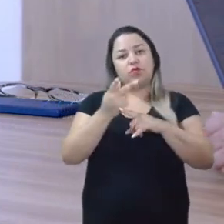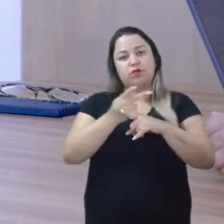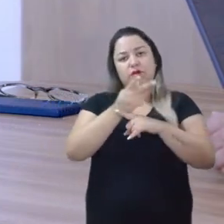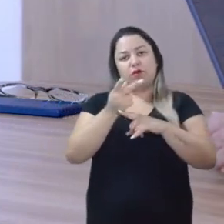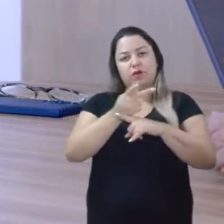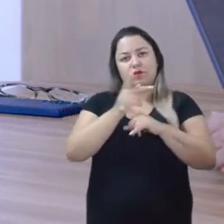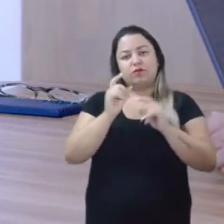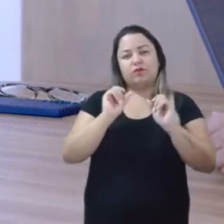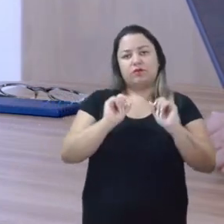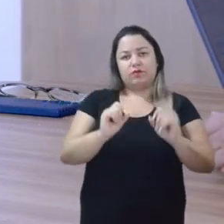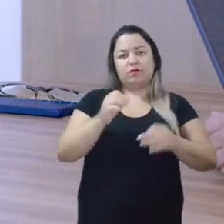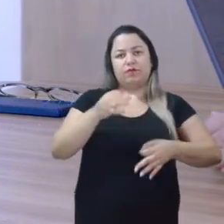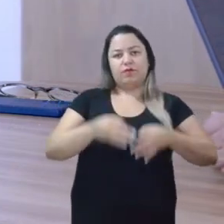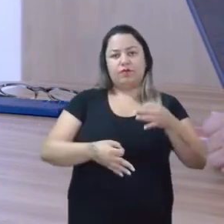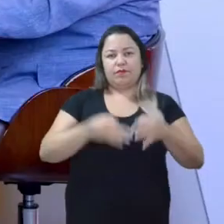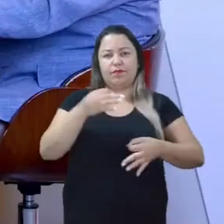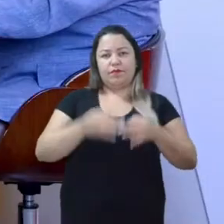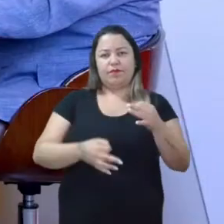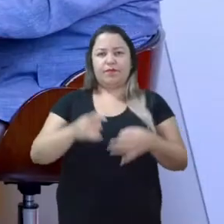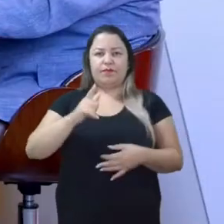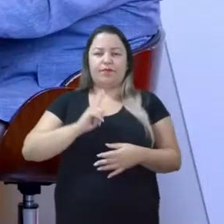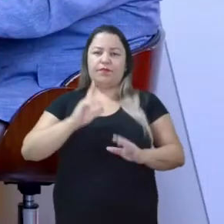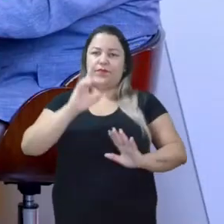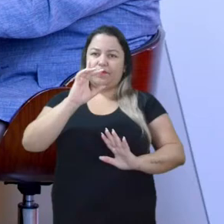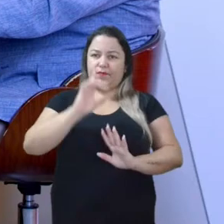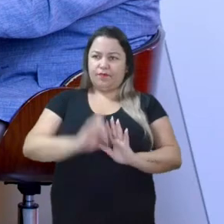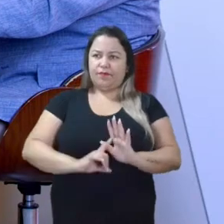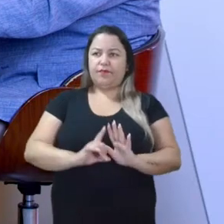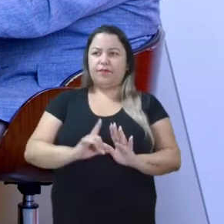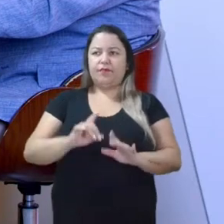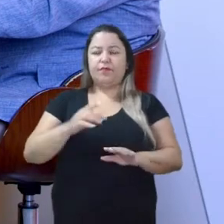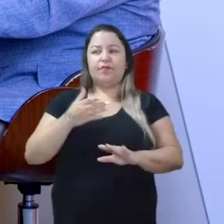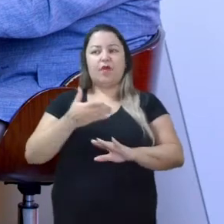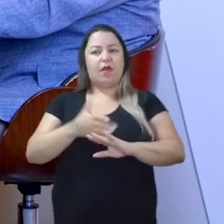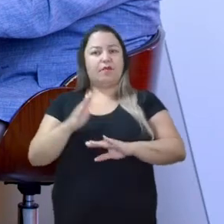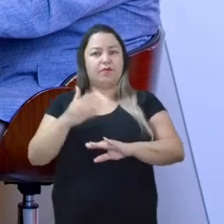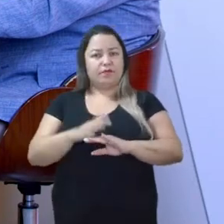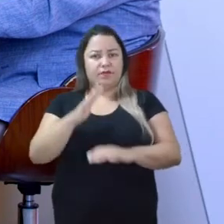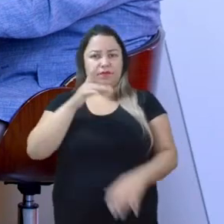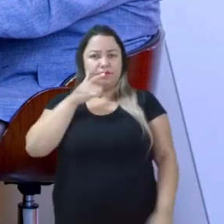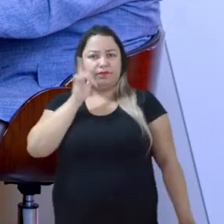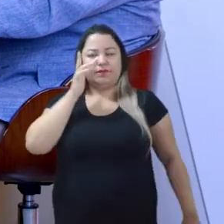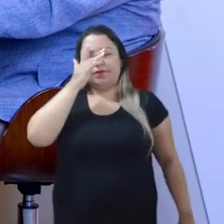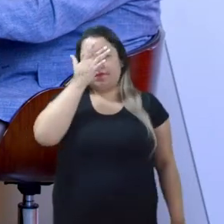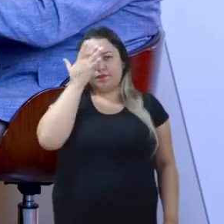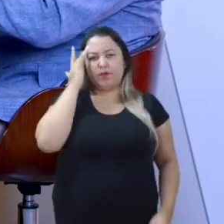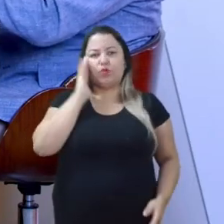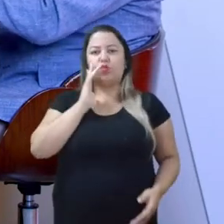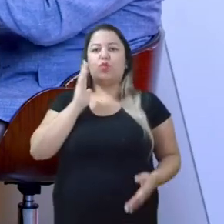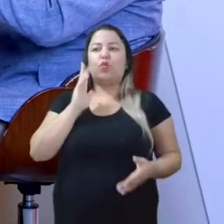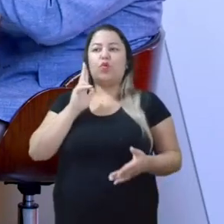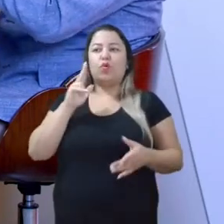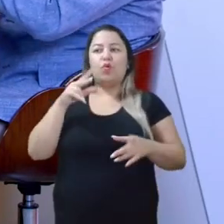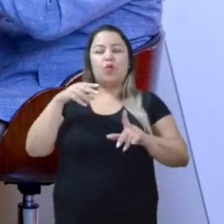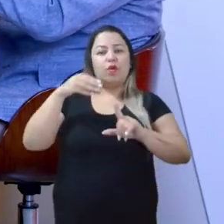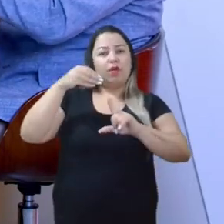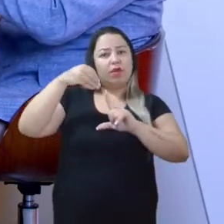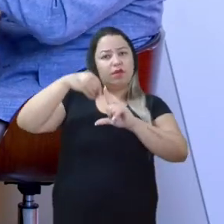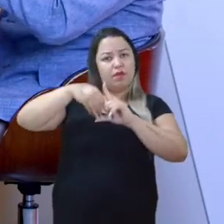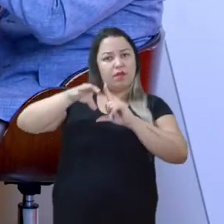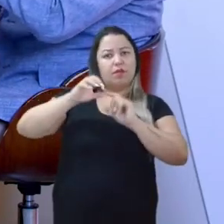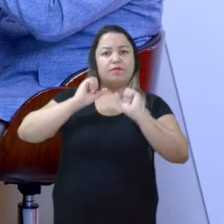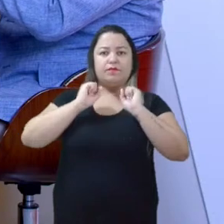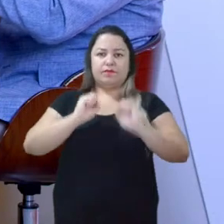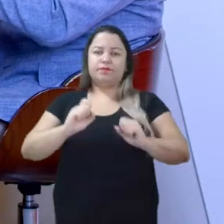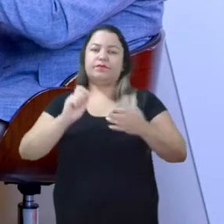Judiciário para ter os seus direitos garantidos. Ou seja, na prática, antes da pessoa ir lá e publicar, ela pode escrever de repente uma publicação